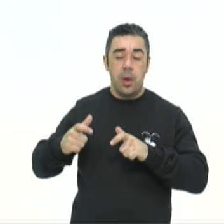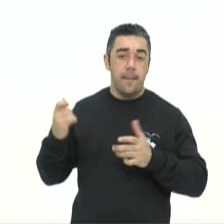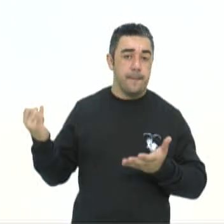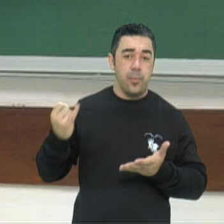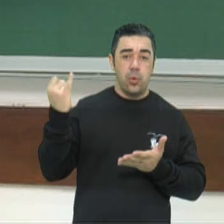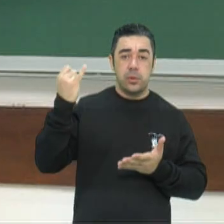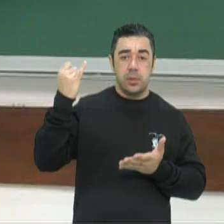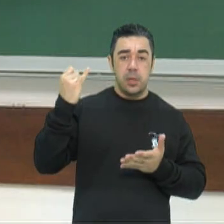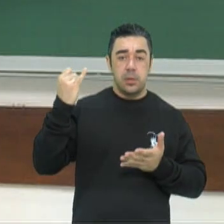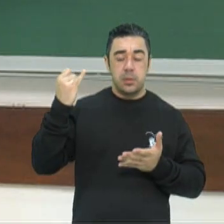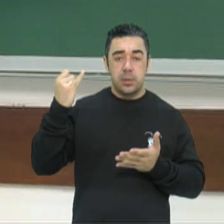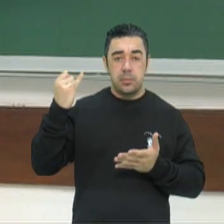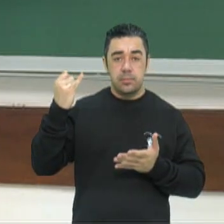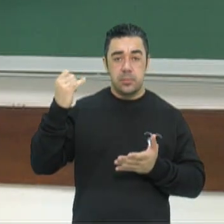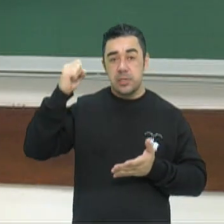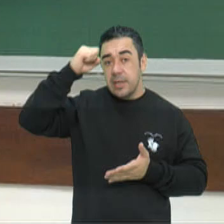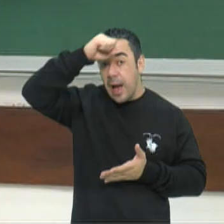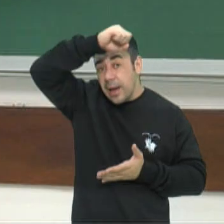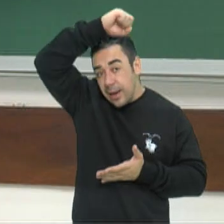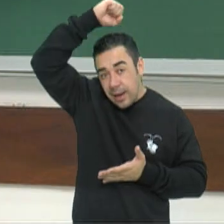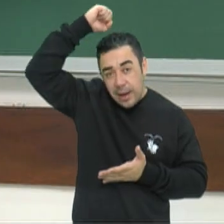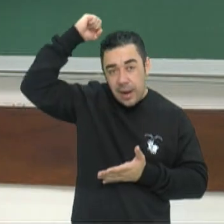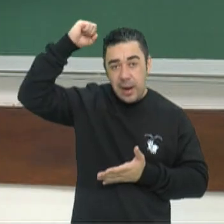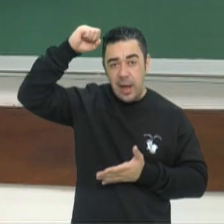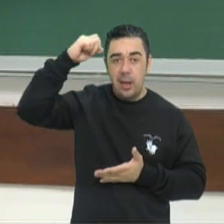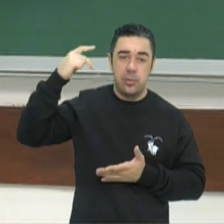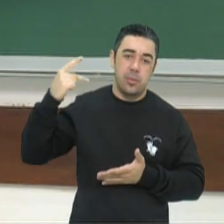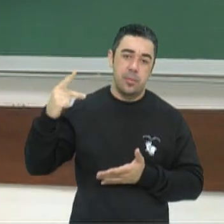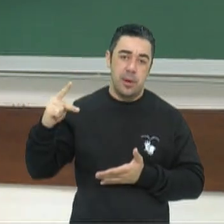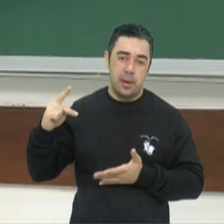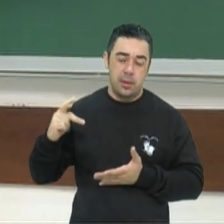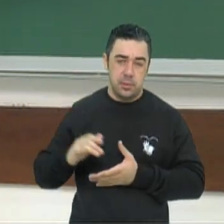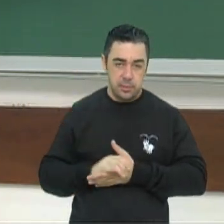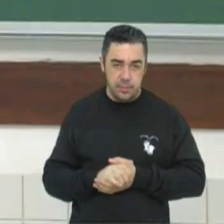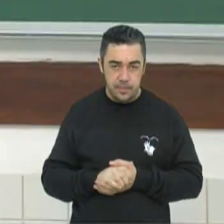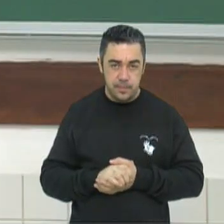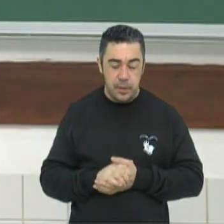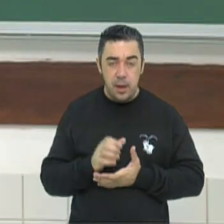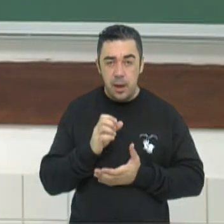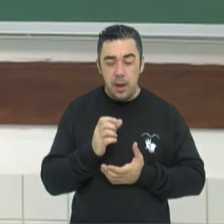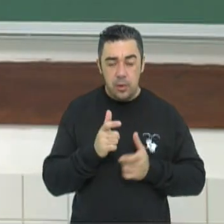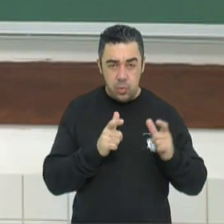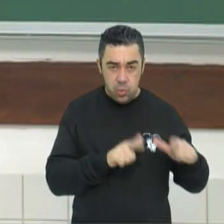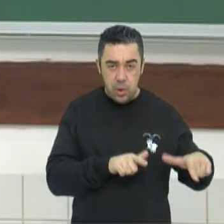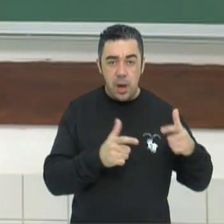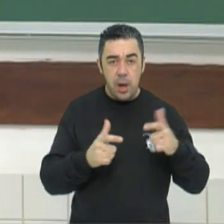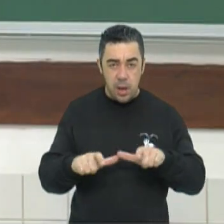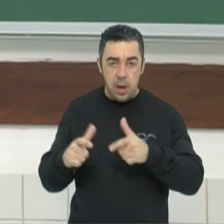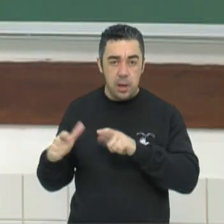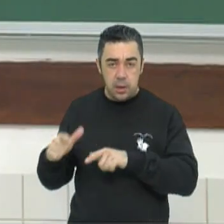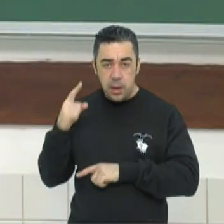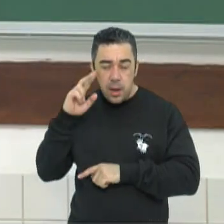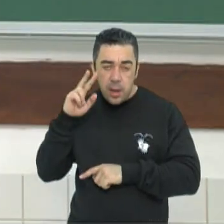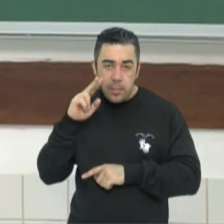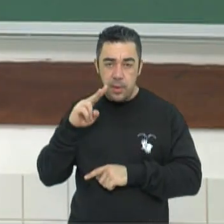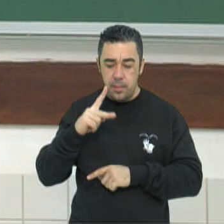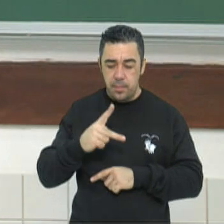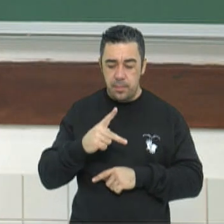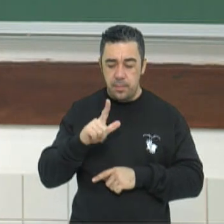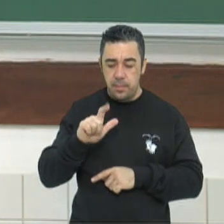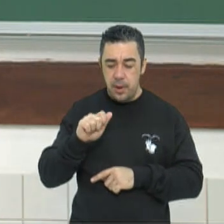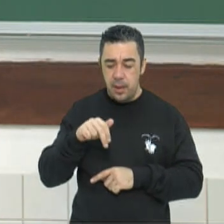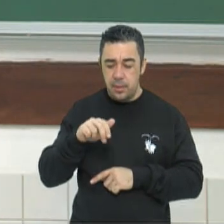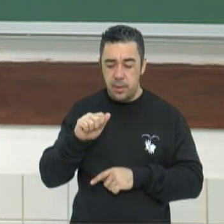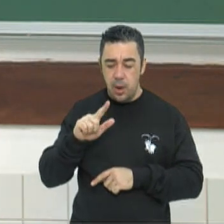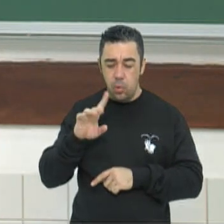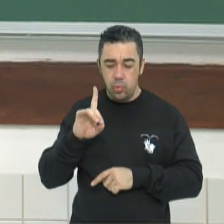só, por várias regiões do território paranaense, a gente lembra dos planaltos, Planalto de